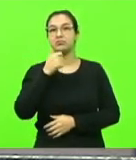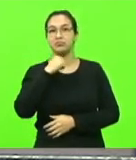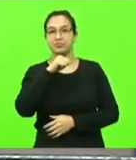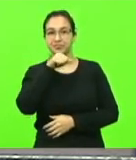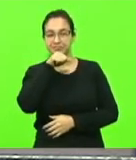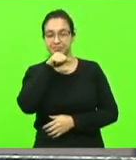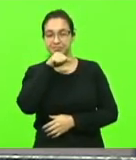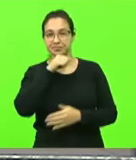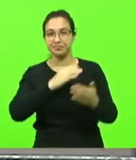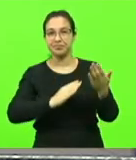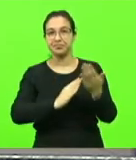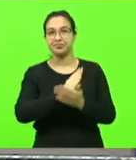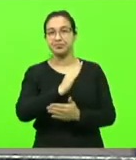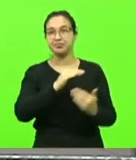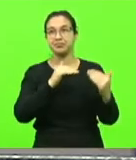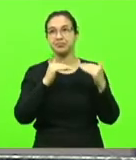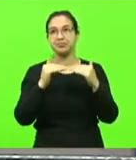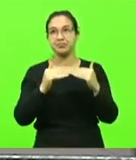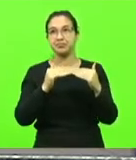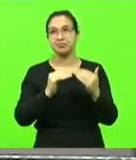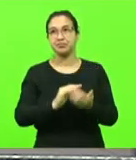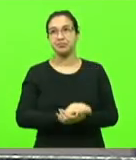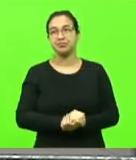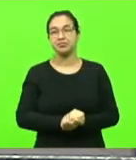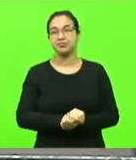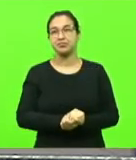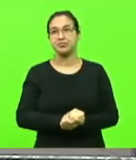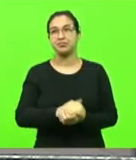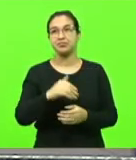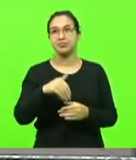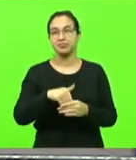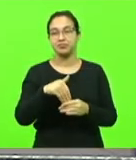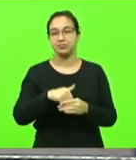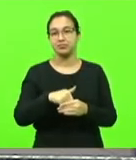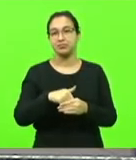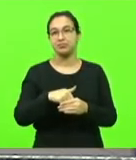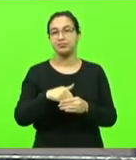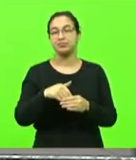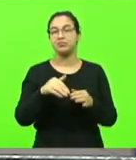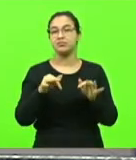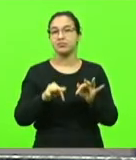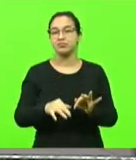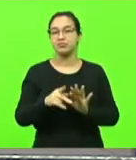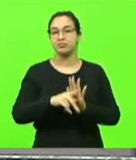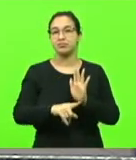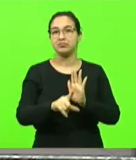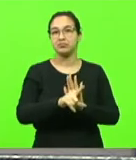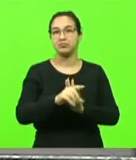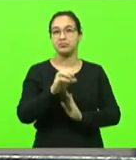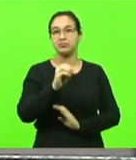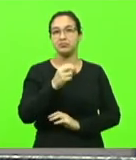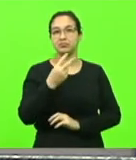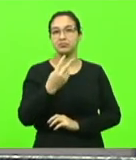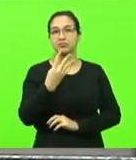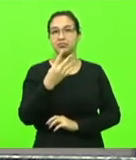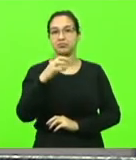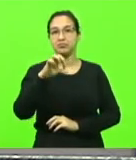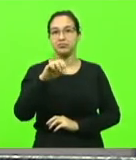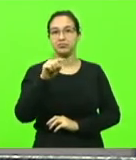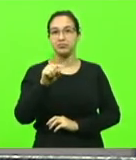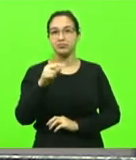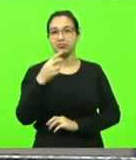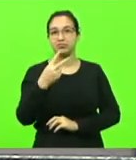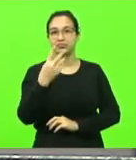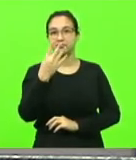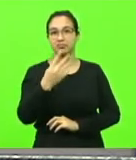aprovado por unanimidade votação da redação final projeto de lei PL 0249.2